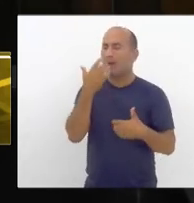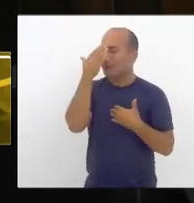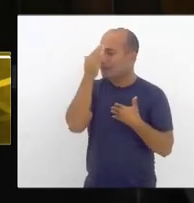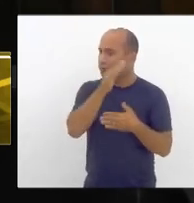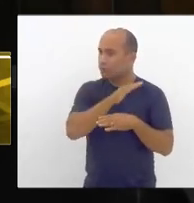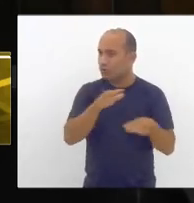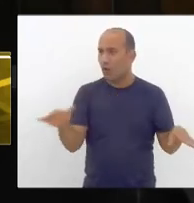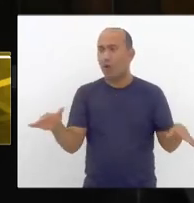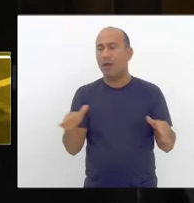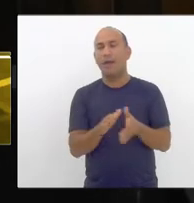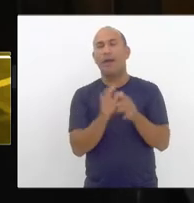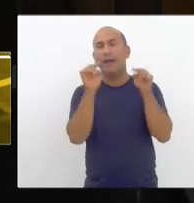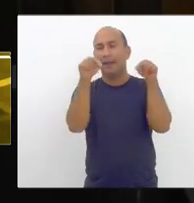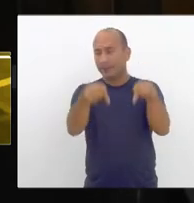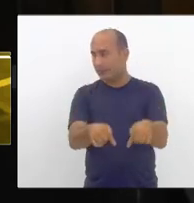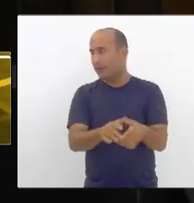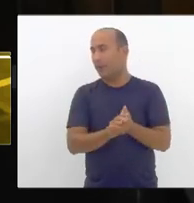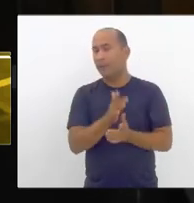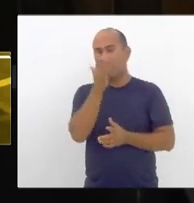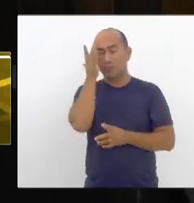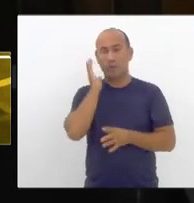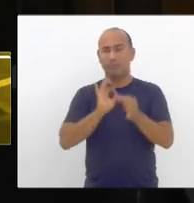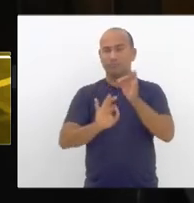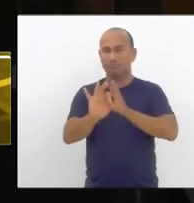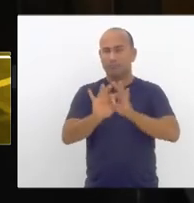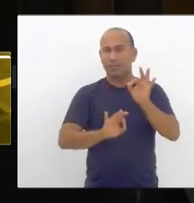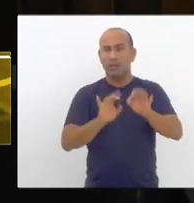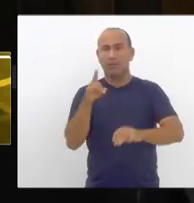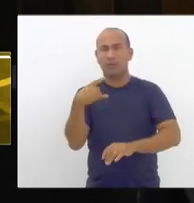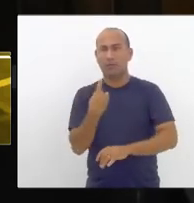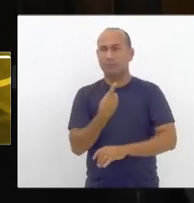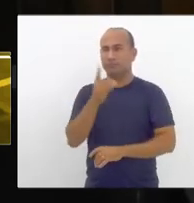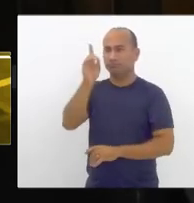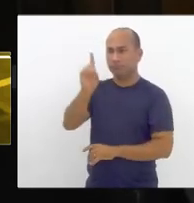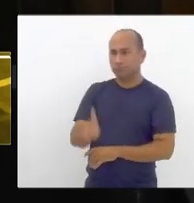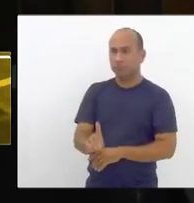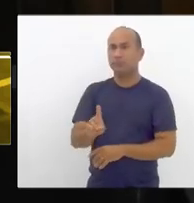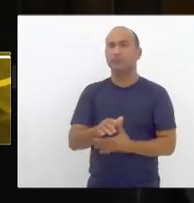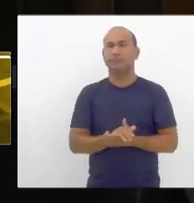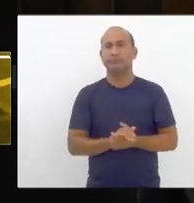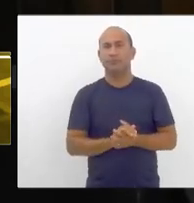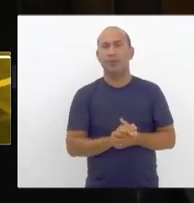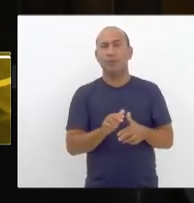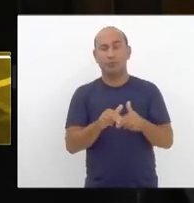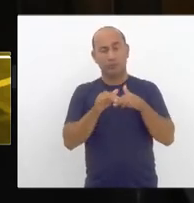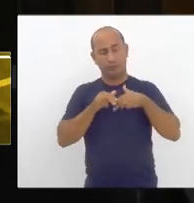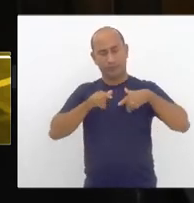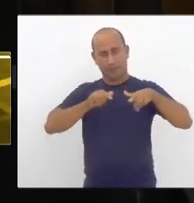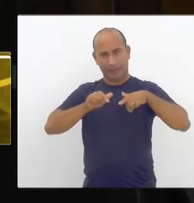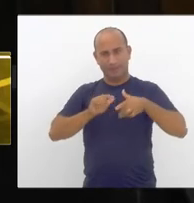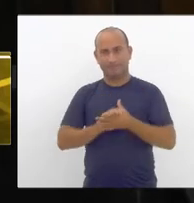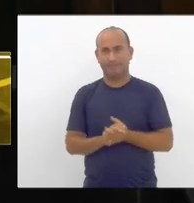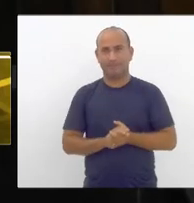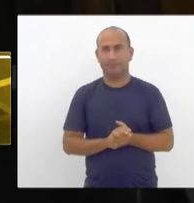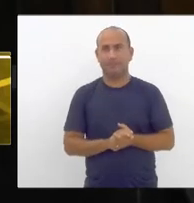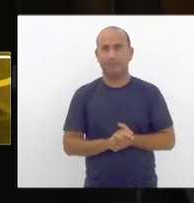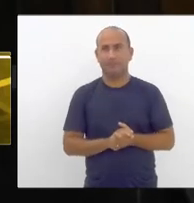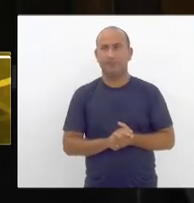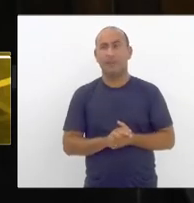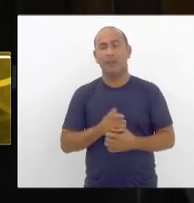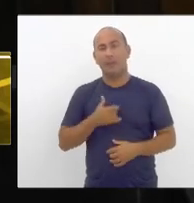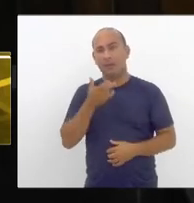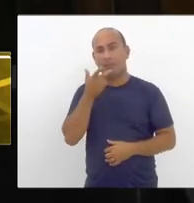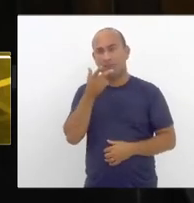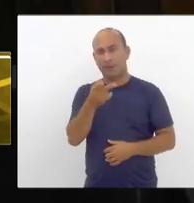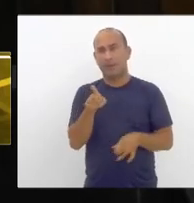a eles e aqui personalizando aqui no nosso diretor executivo Sérgio abdom por esse trabalho eu